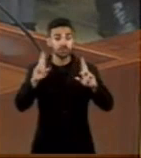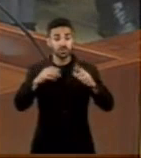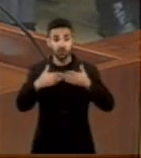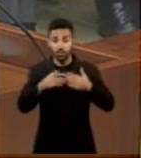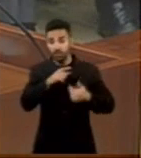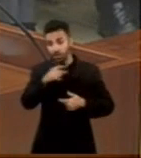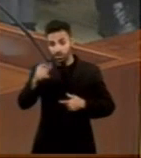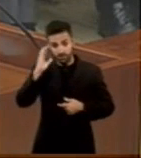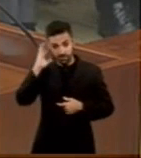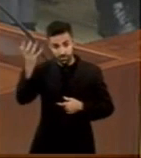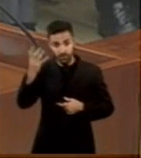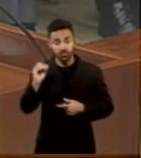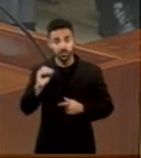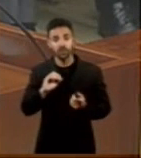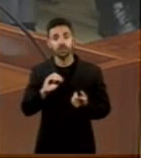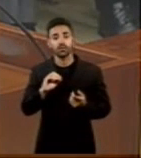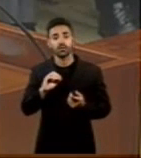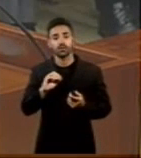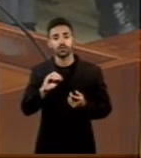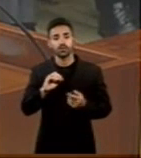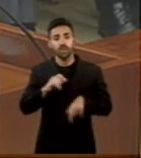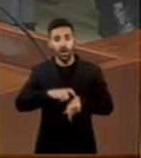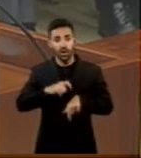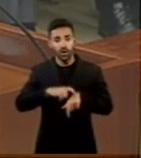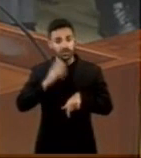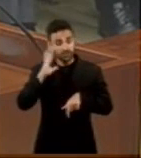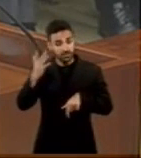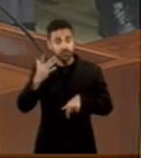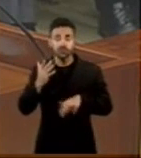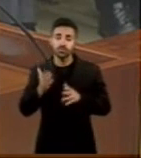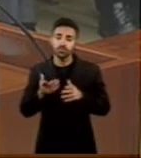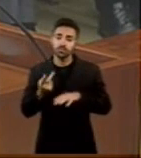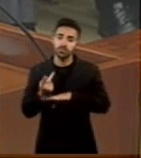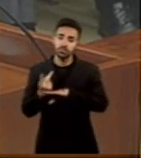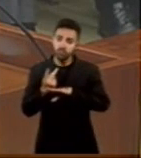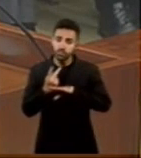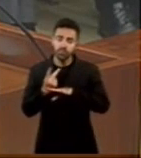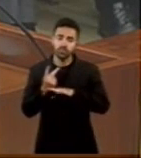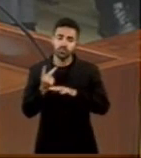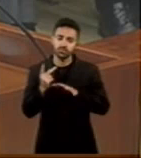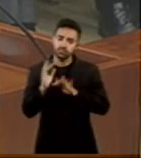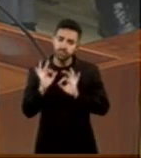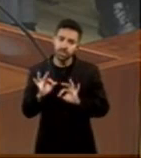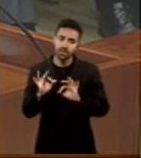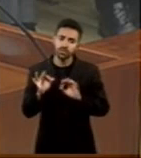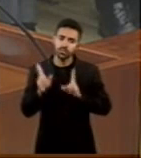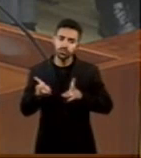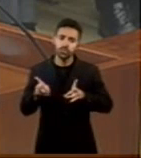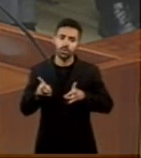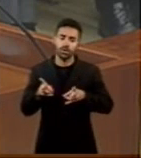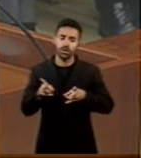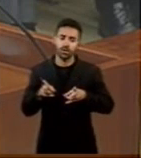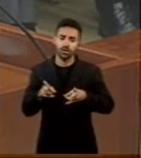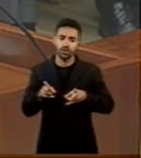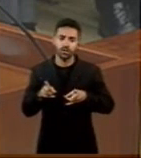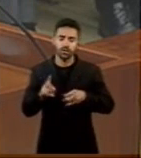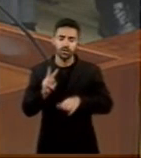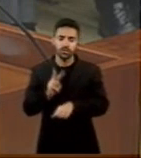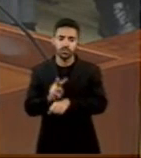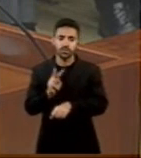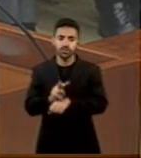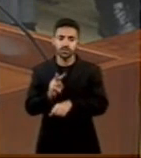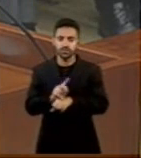decisão, na modulação da decisão, procurem, por gentileza, manter uma proteção